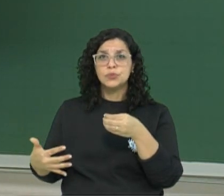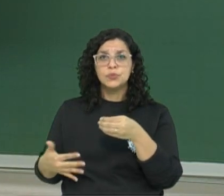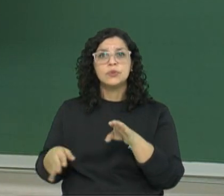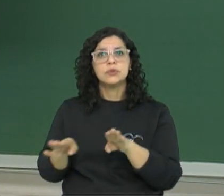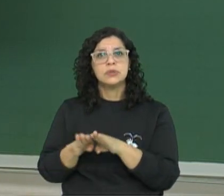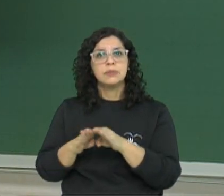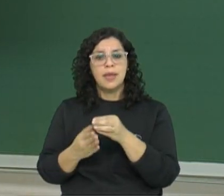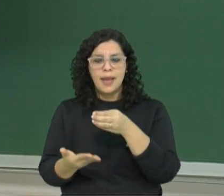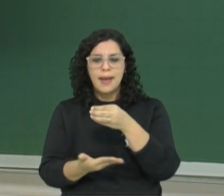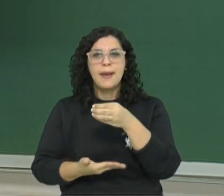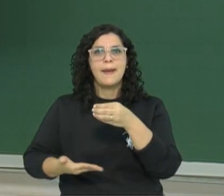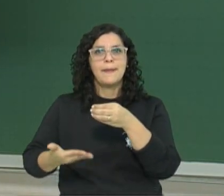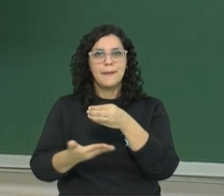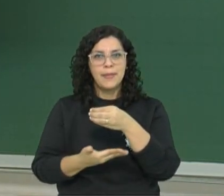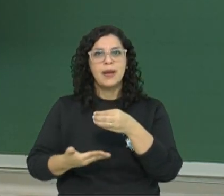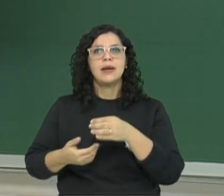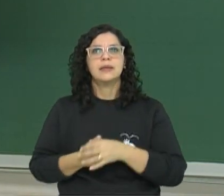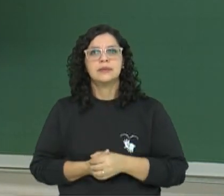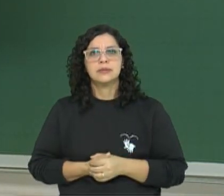a parte